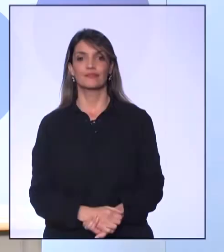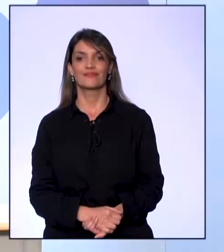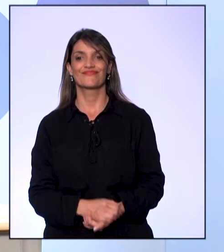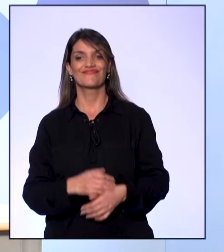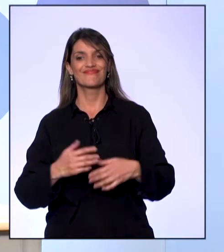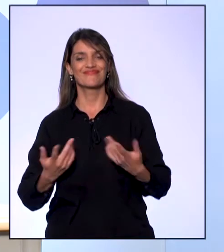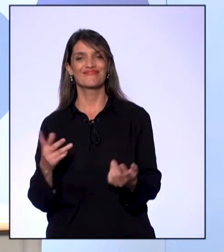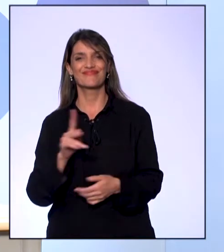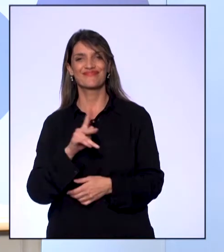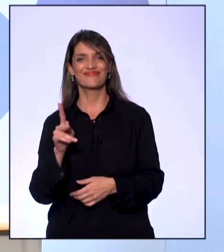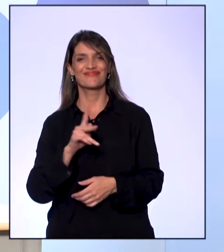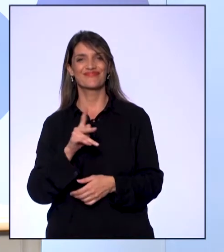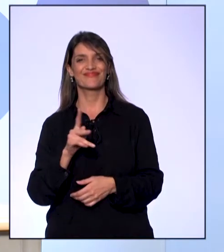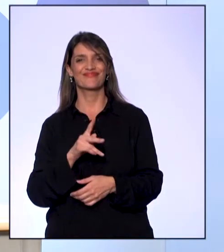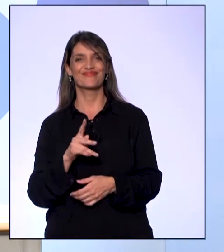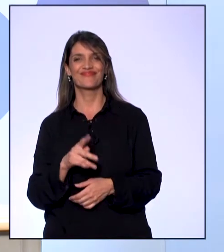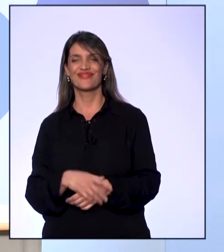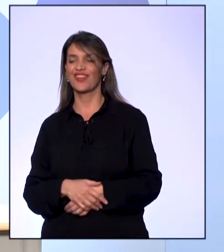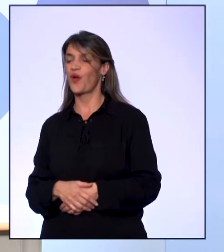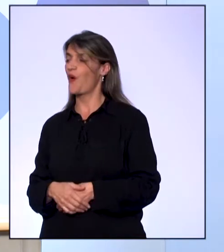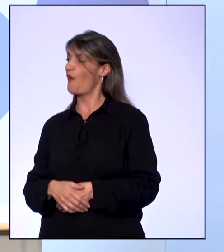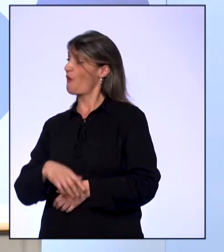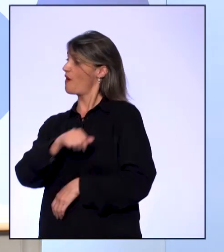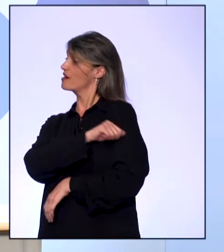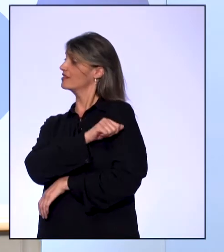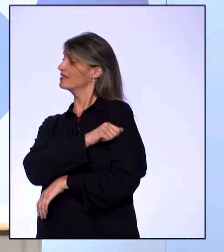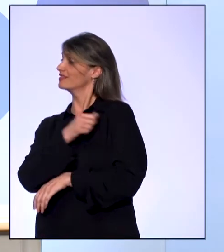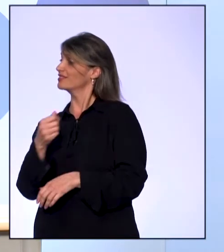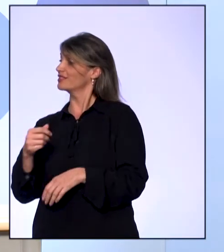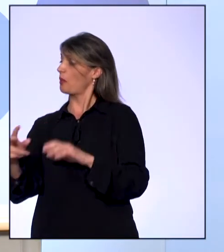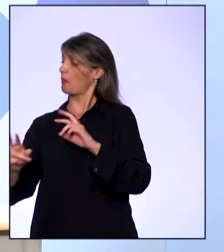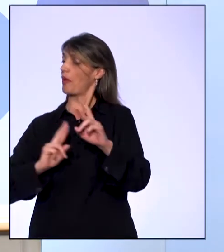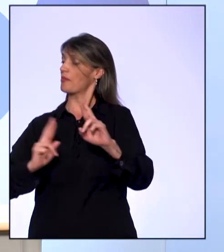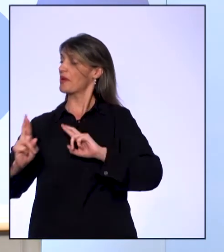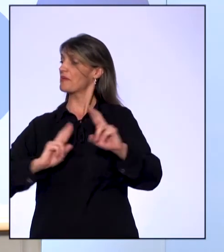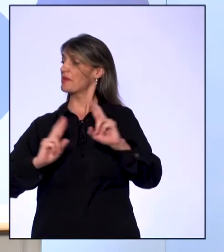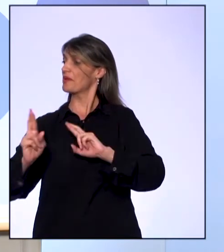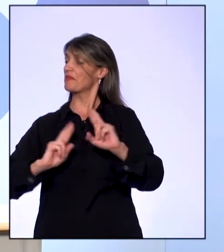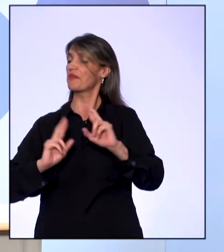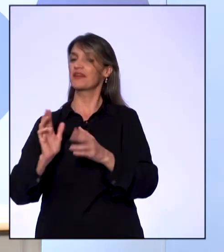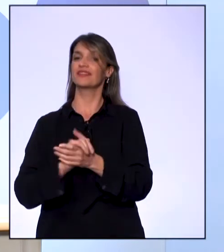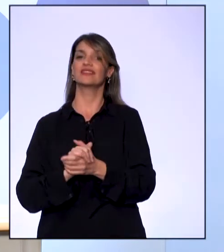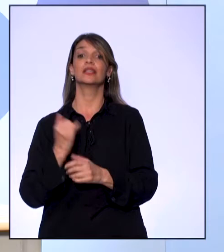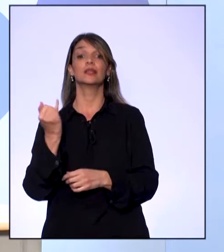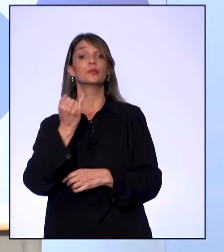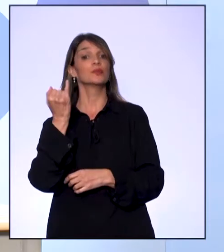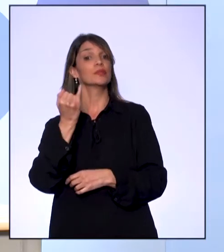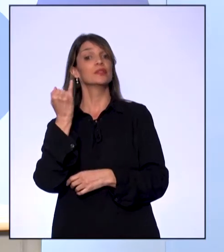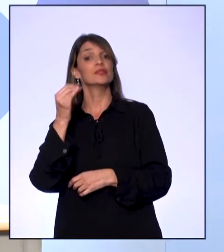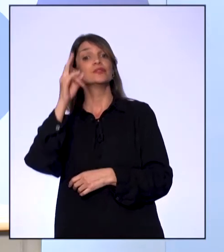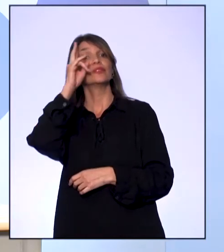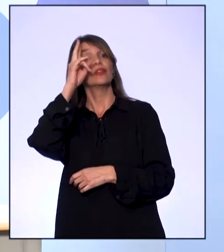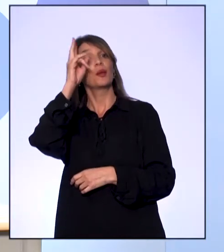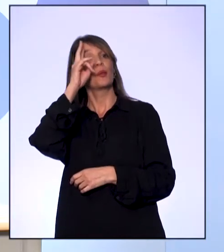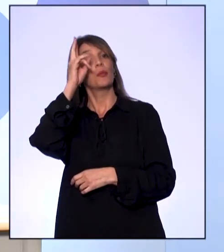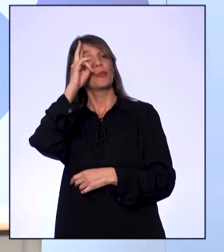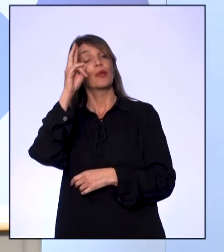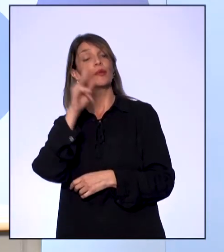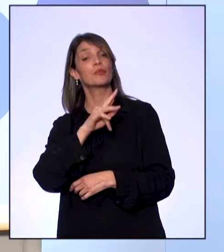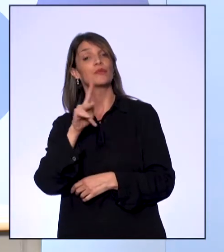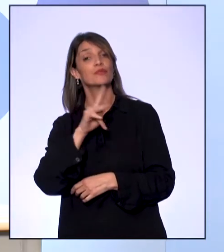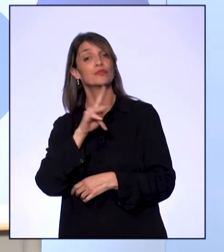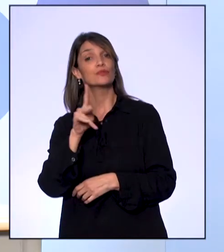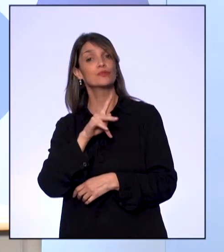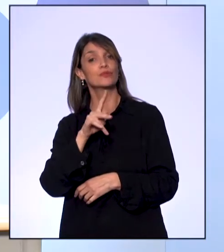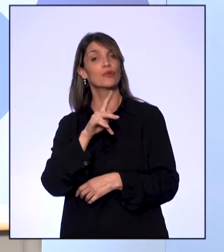Então, professor Wilson, aqui os alunos estão interagindo, né, estão aqui fazendo os comentários. É sempre importante, né, lembrar, né, professor Wilson, que